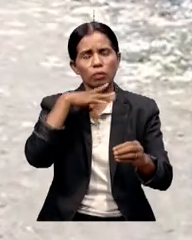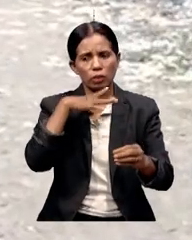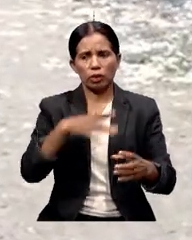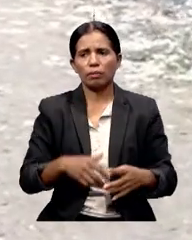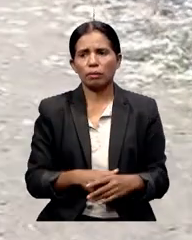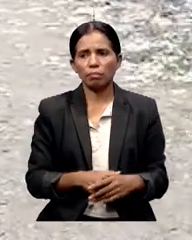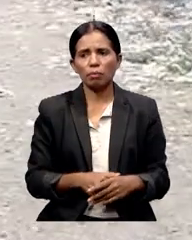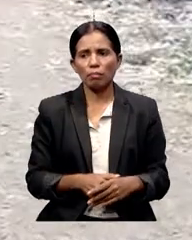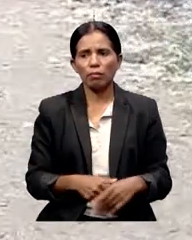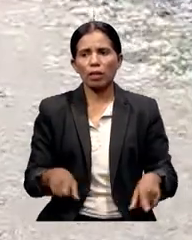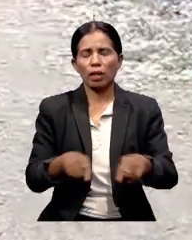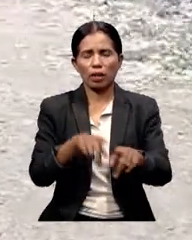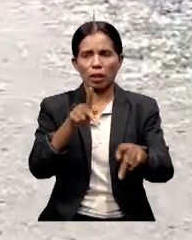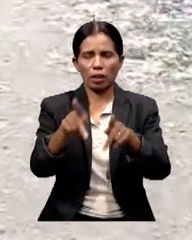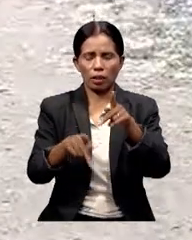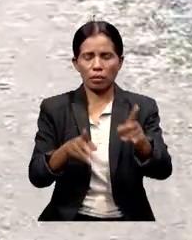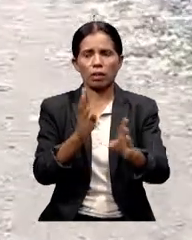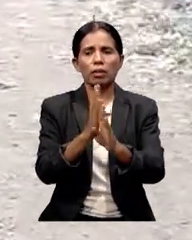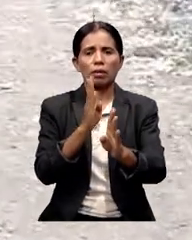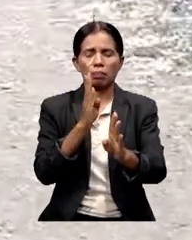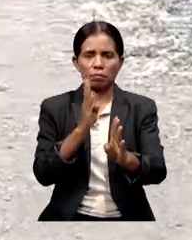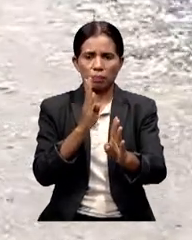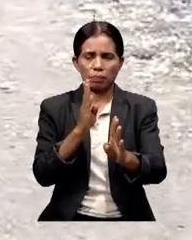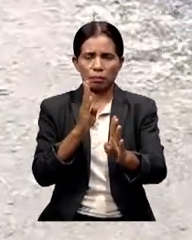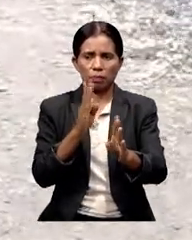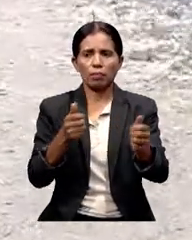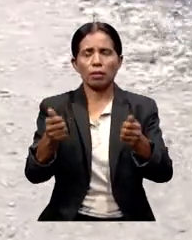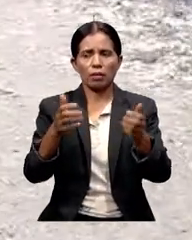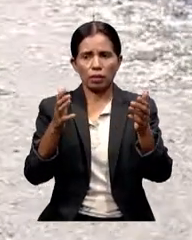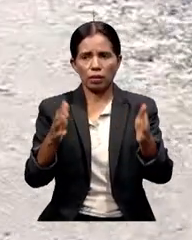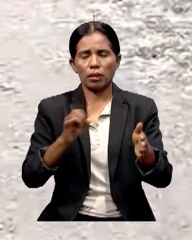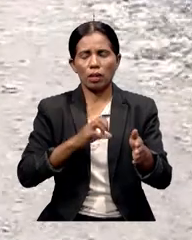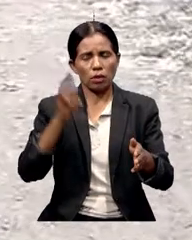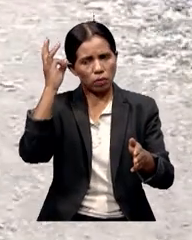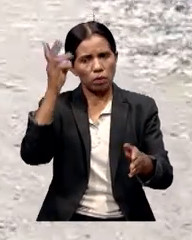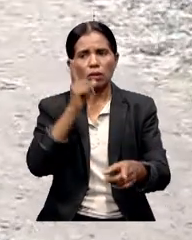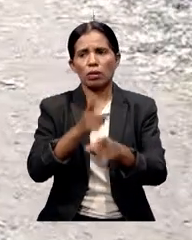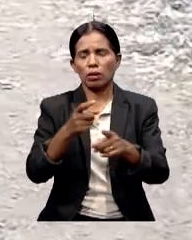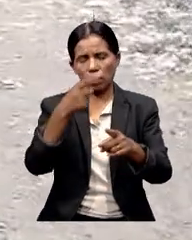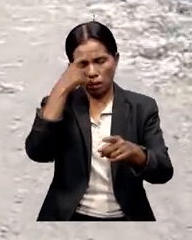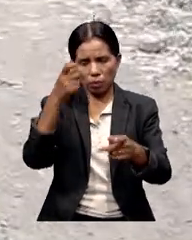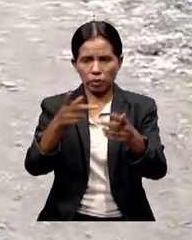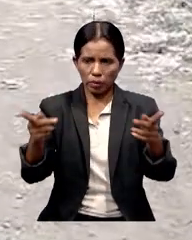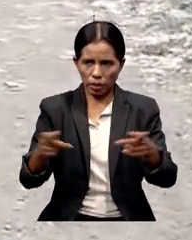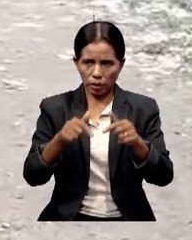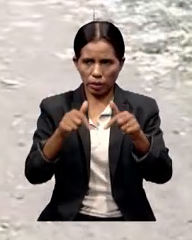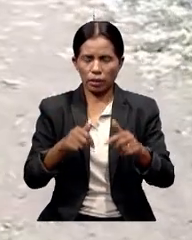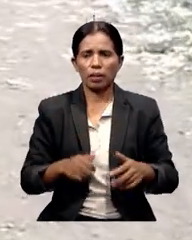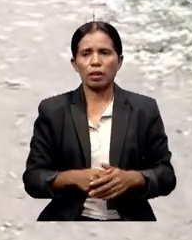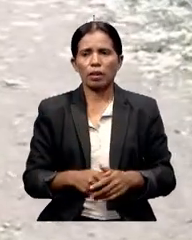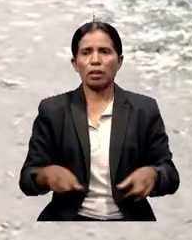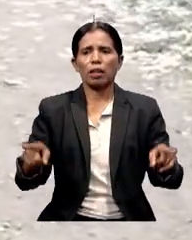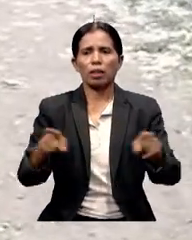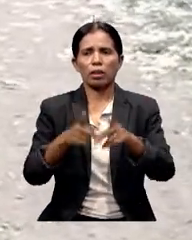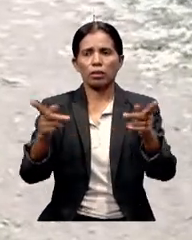tamba nema muda komunidad ka pasa zero de kuin orang ba pau aku kupa tebes tamba fakin itu Nebemos a gente do